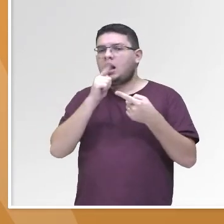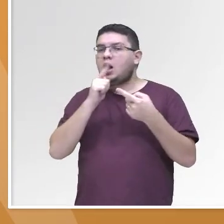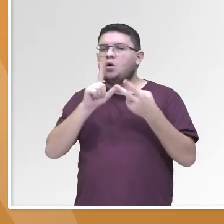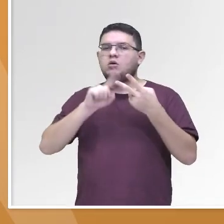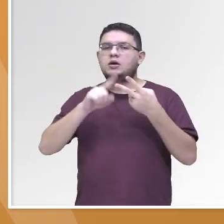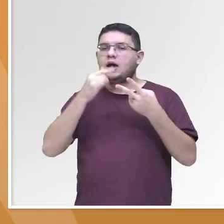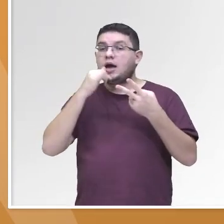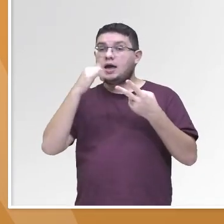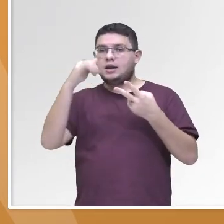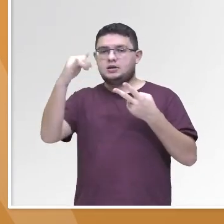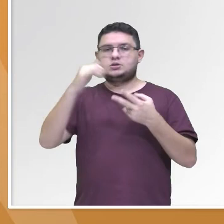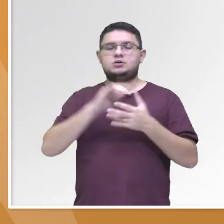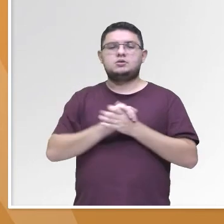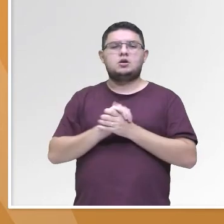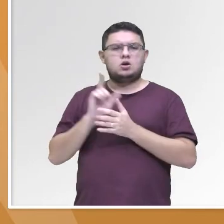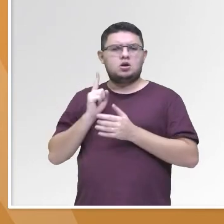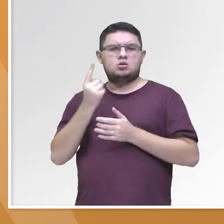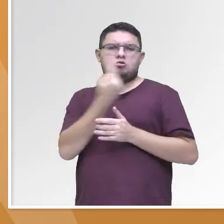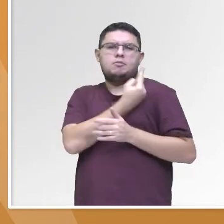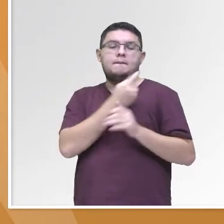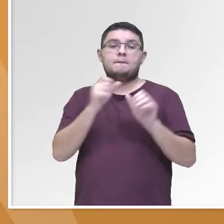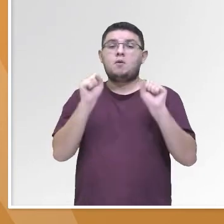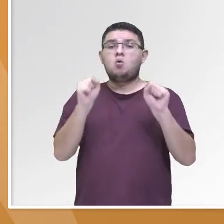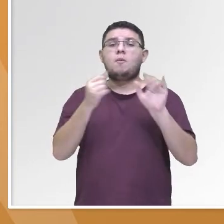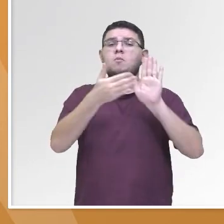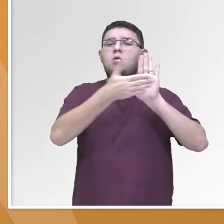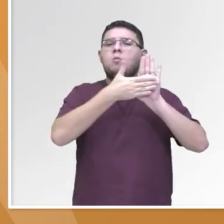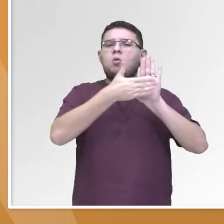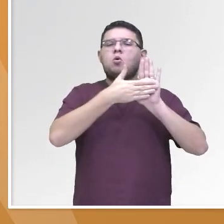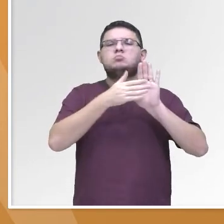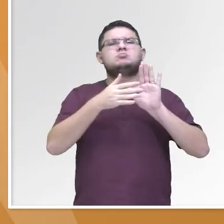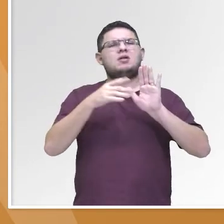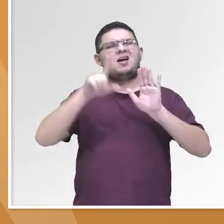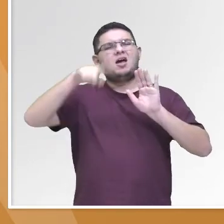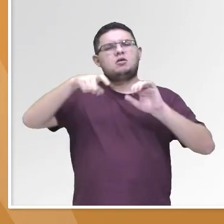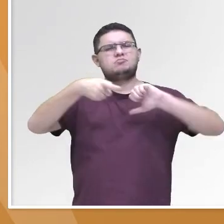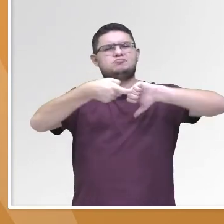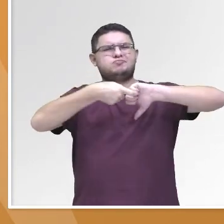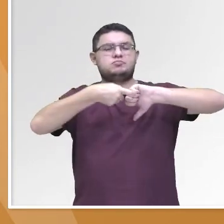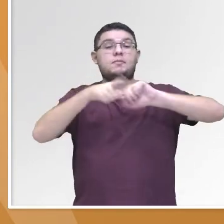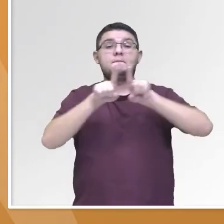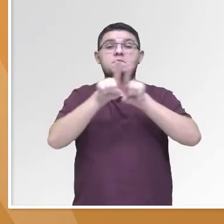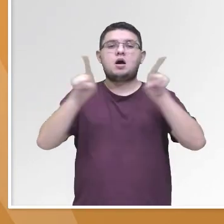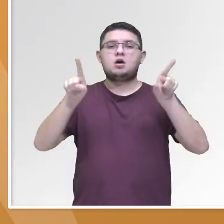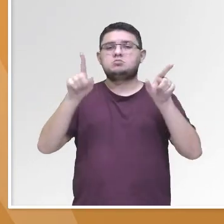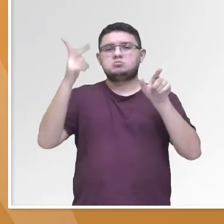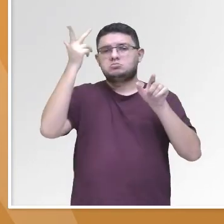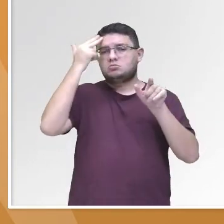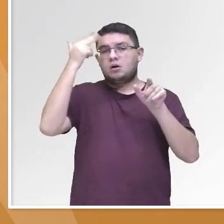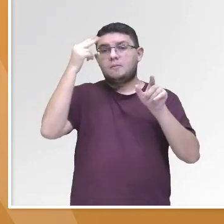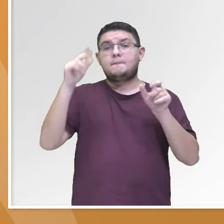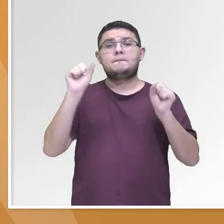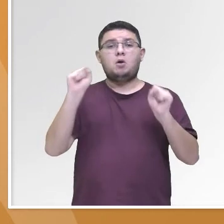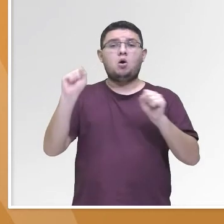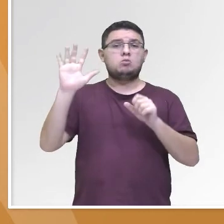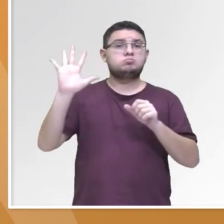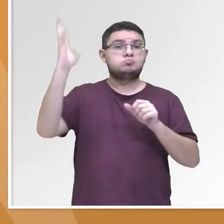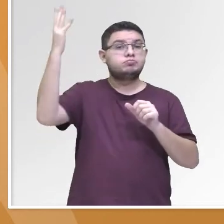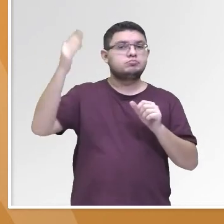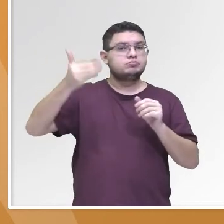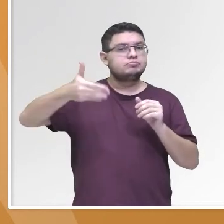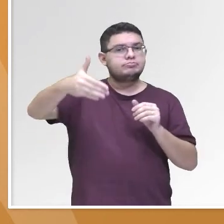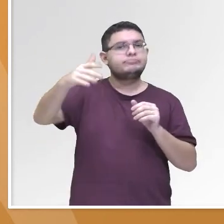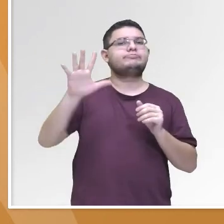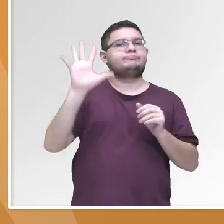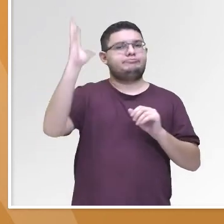propor isso, né? Apesar aí de ser bem negativo, mas é assim que pode ocorrer, né? Daqui para frente, né? Então,